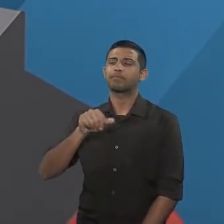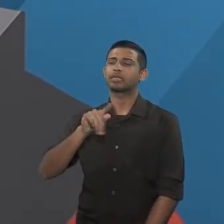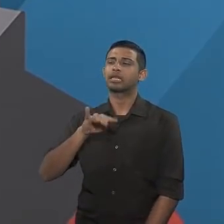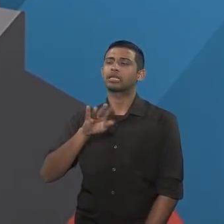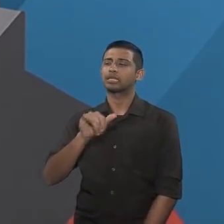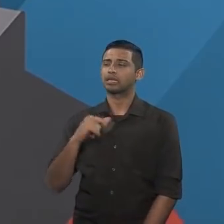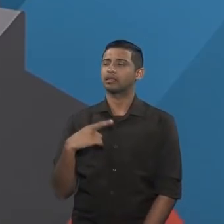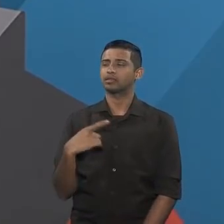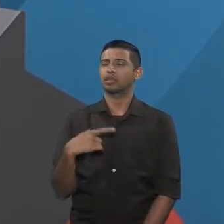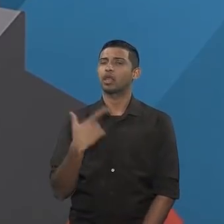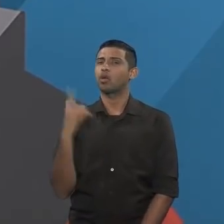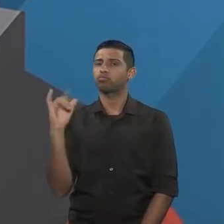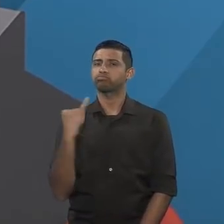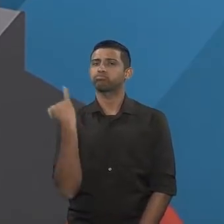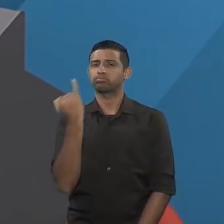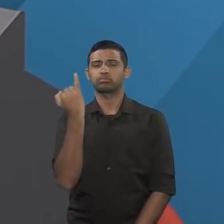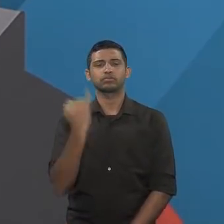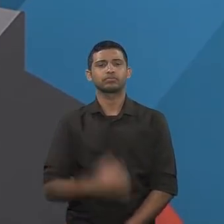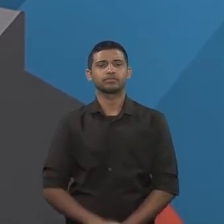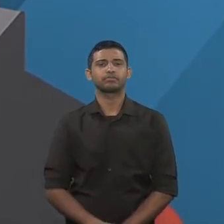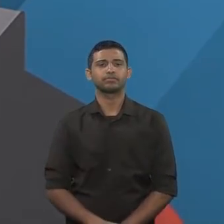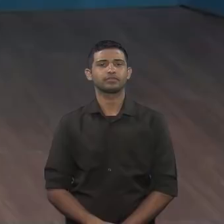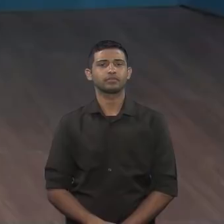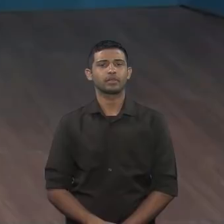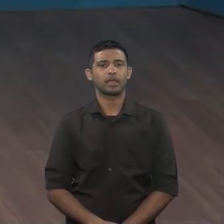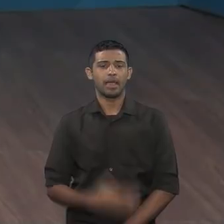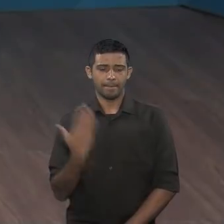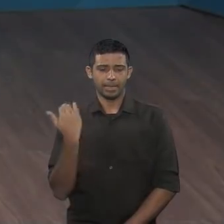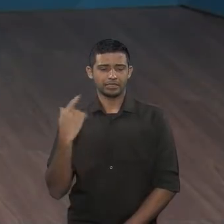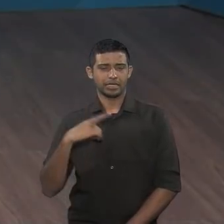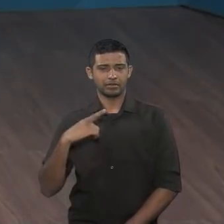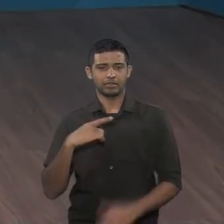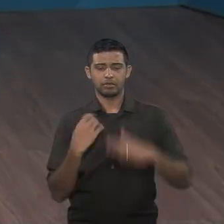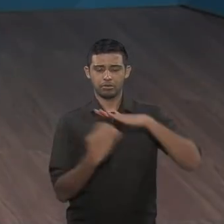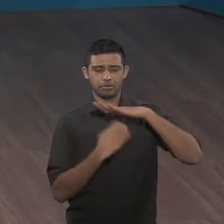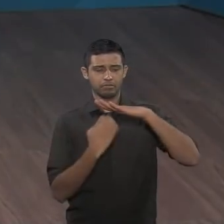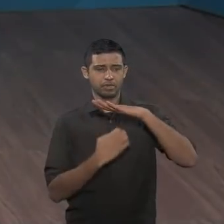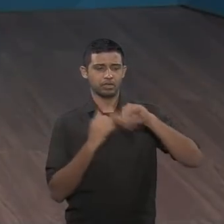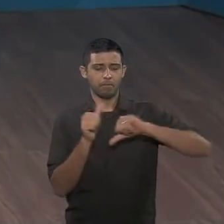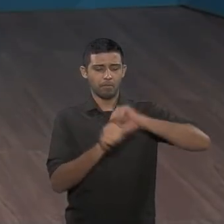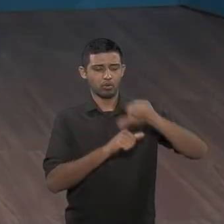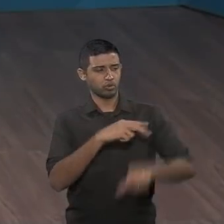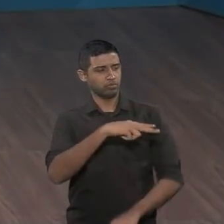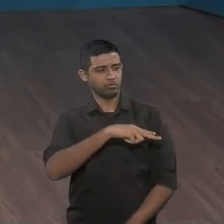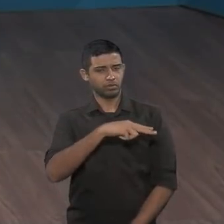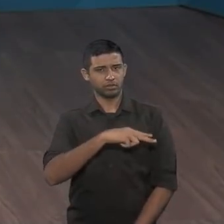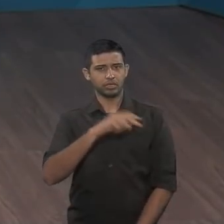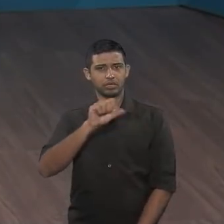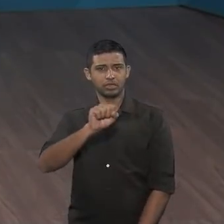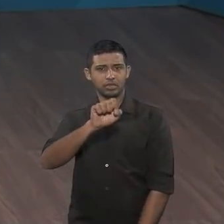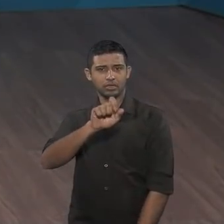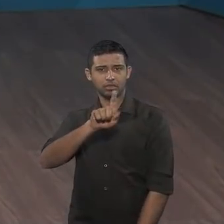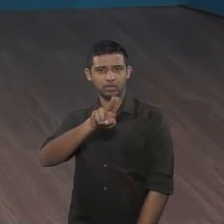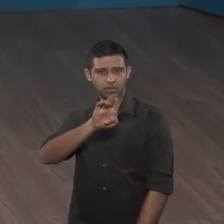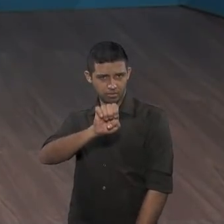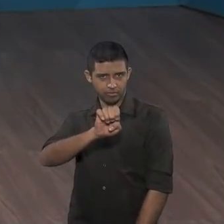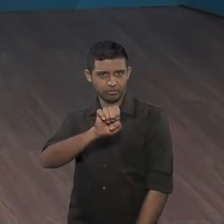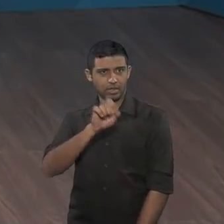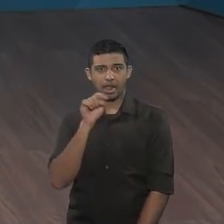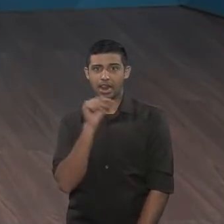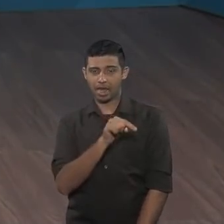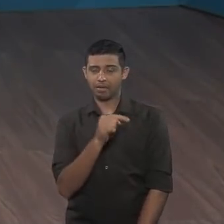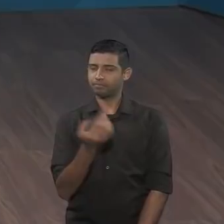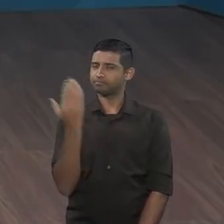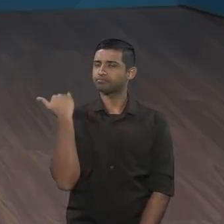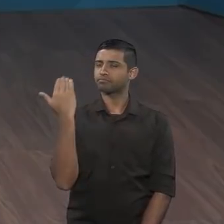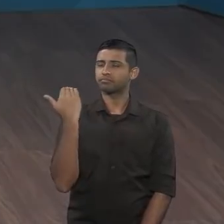que é fundamental também. Quando foi privatizada a SEG, ela foi para uma empresa privada,